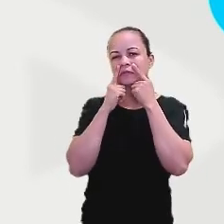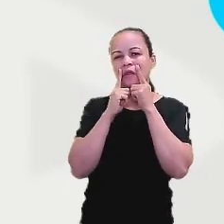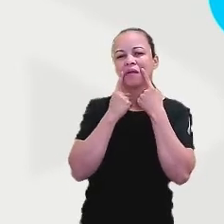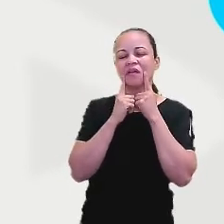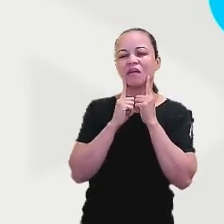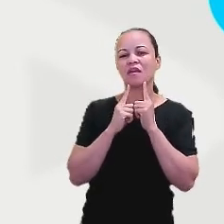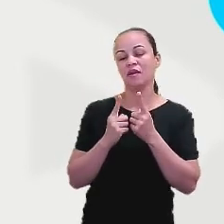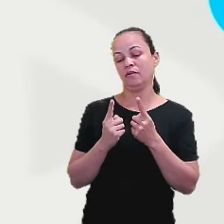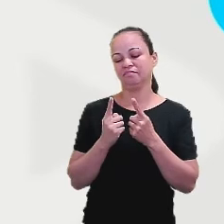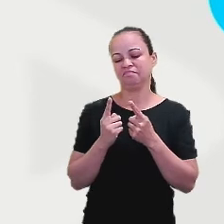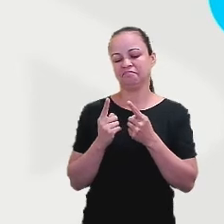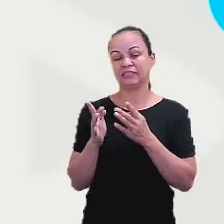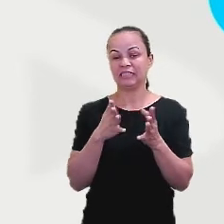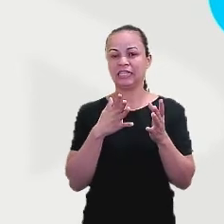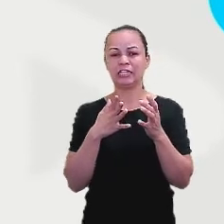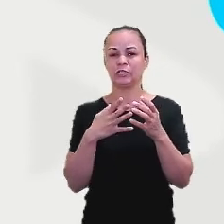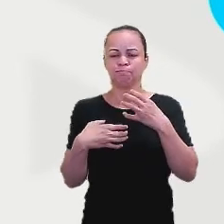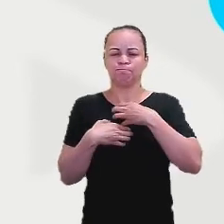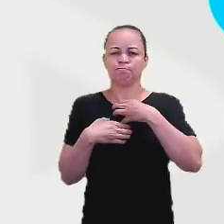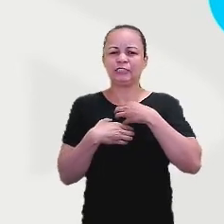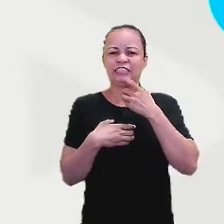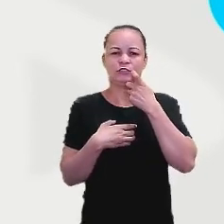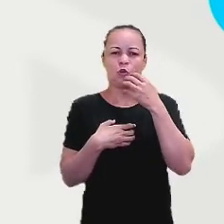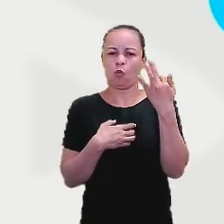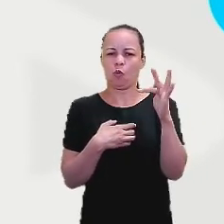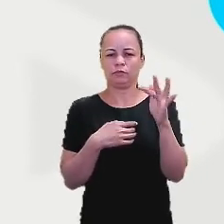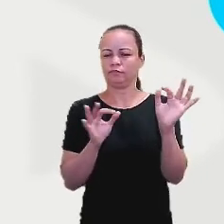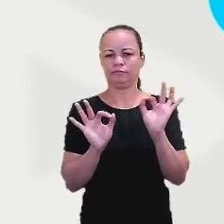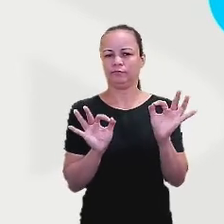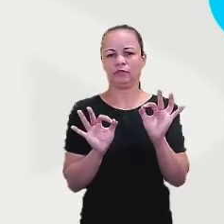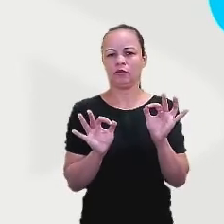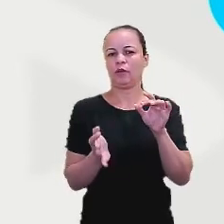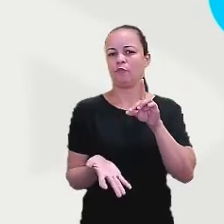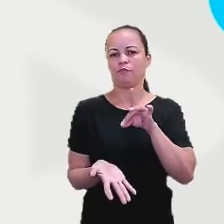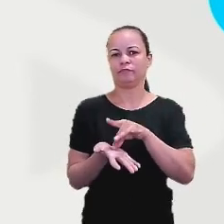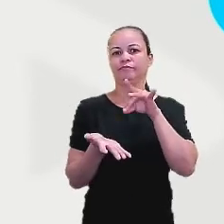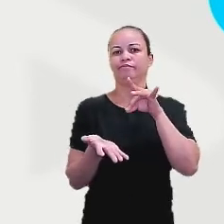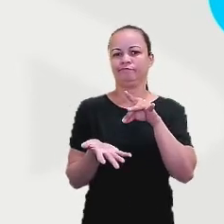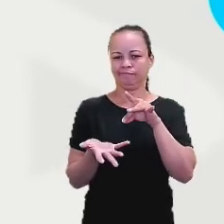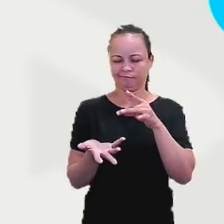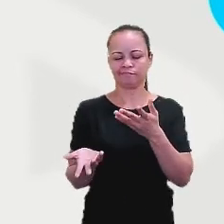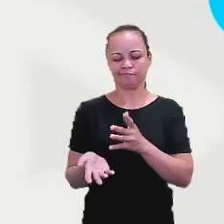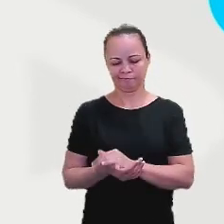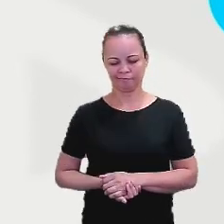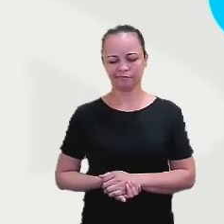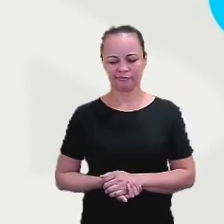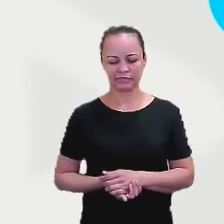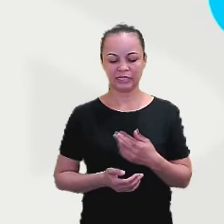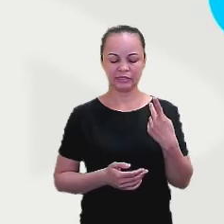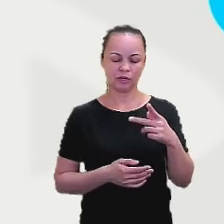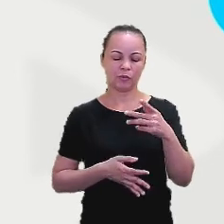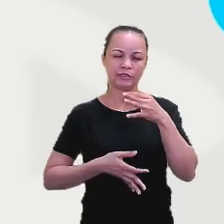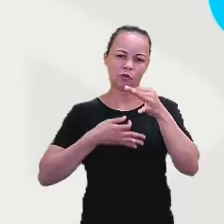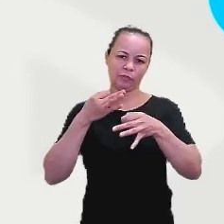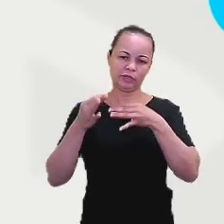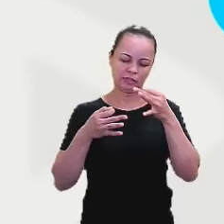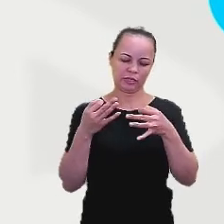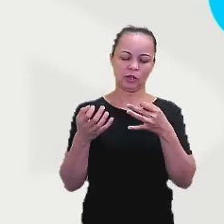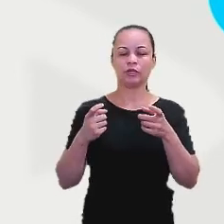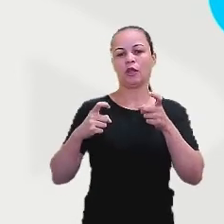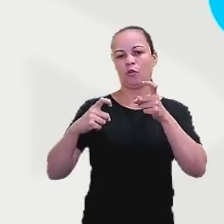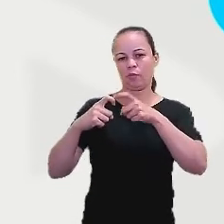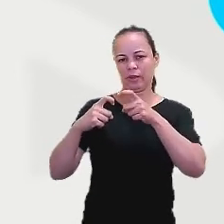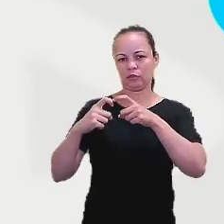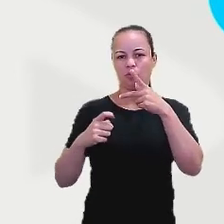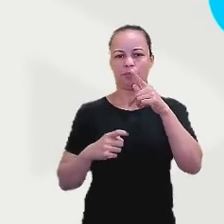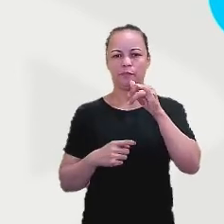fato, e ele não sentia mais dor de dente, também é um fato. Então, logo aí, ó, a nossa opinião encontra aí. Dr. Pique